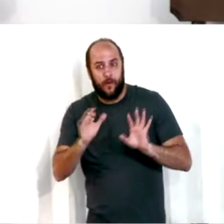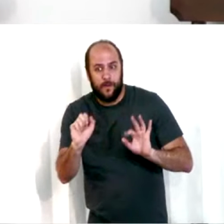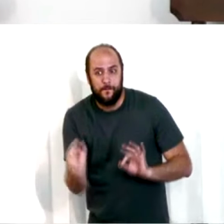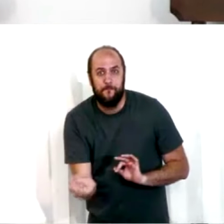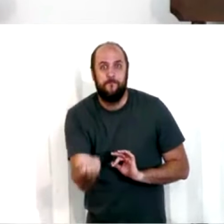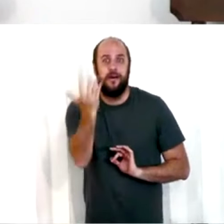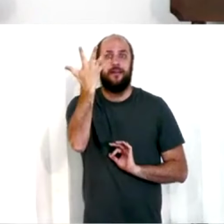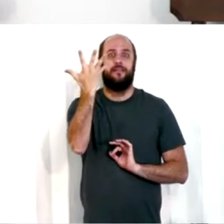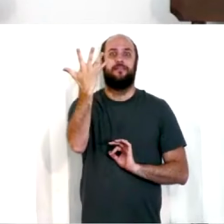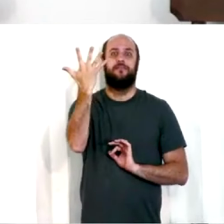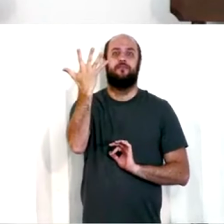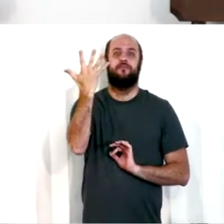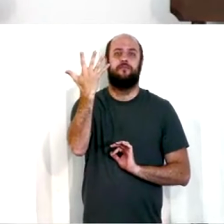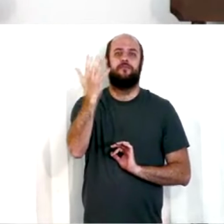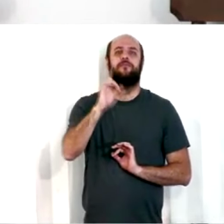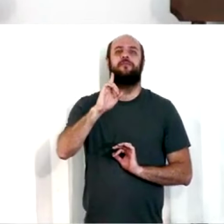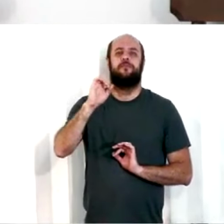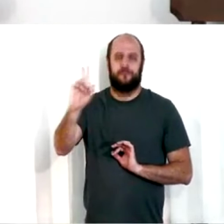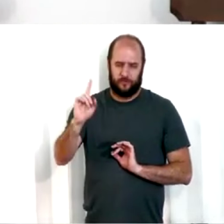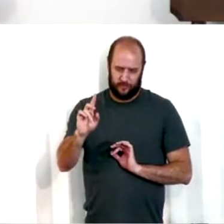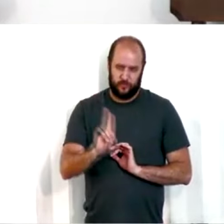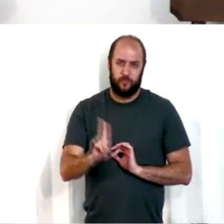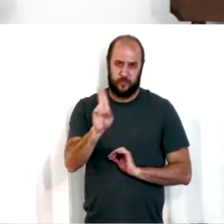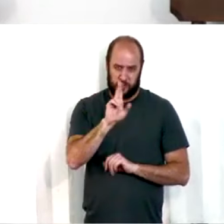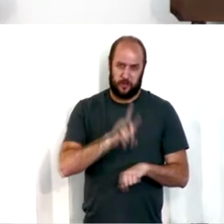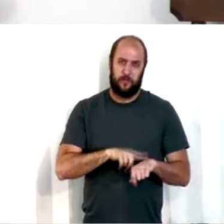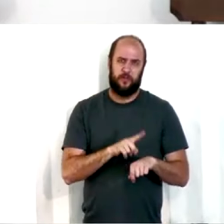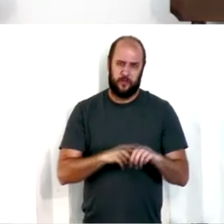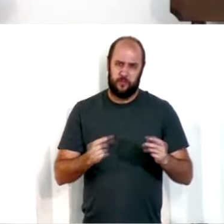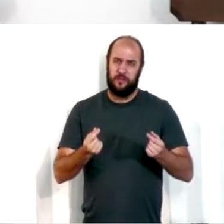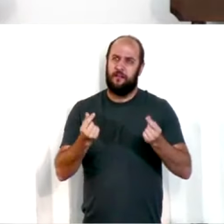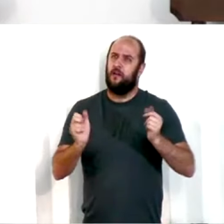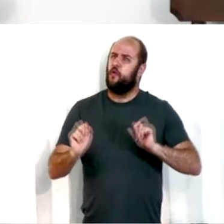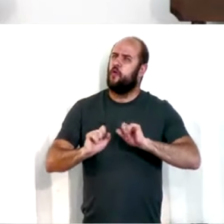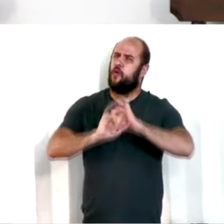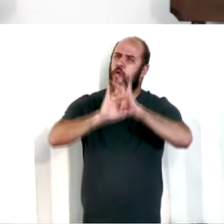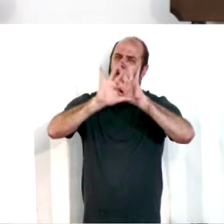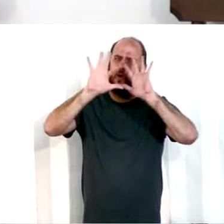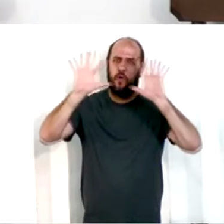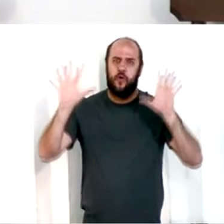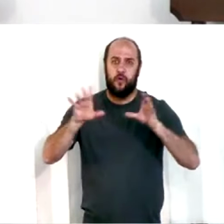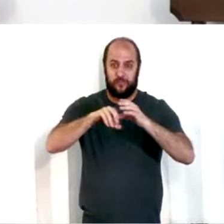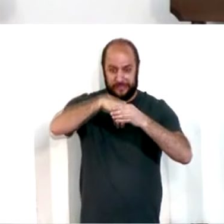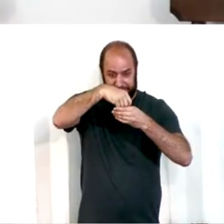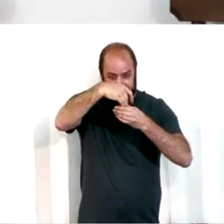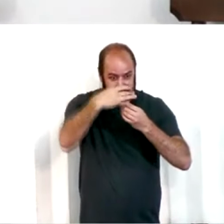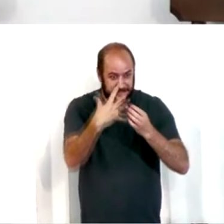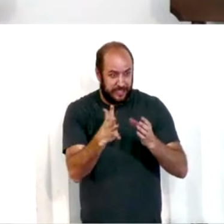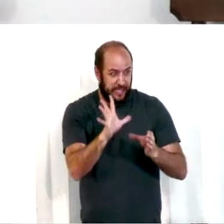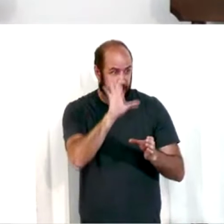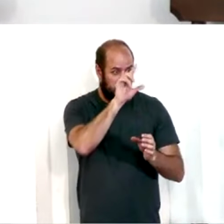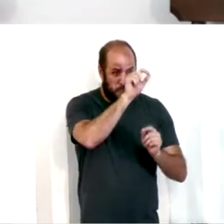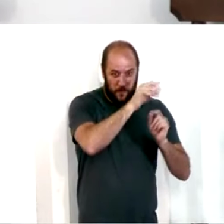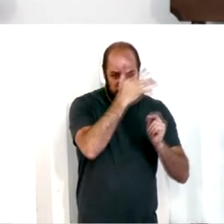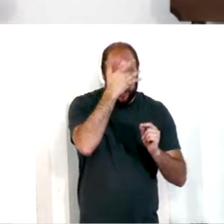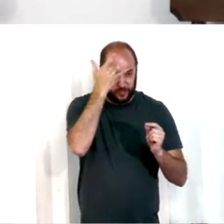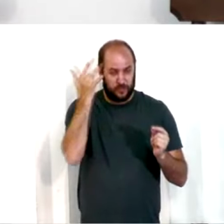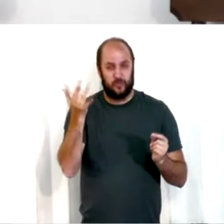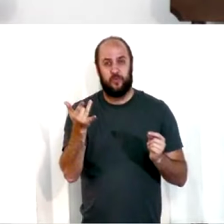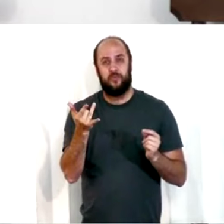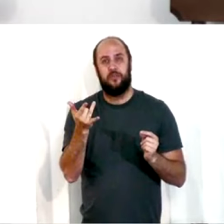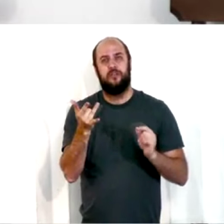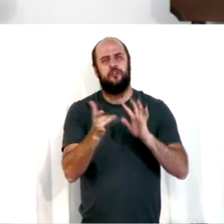santos, aos quais Deus quis dar a conhecer qual seja a riqueza da glória deste mistério entre os gentios, isto é, Cristo em